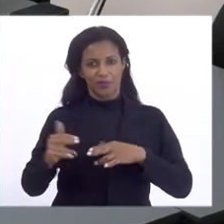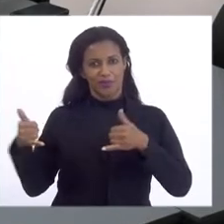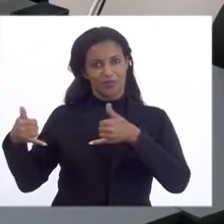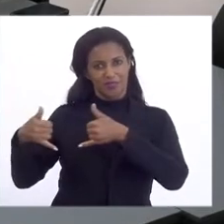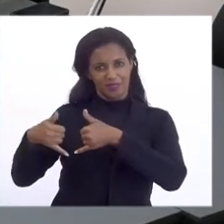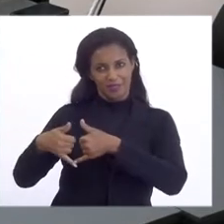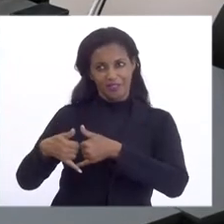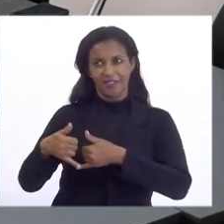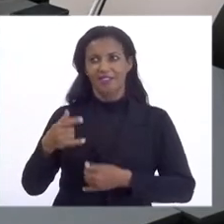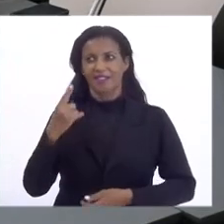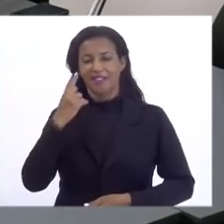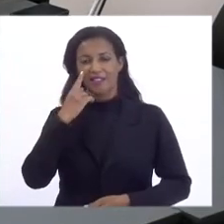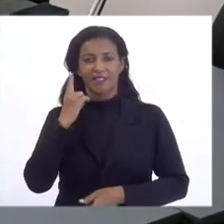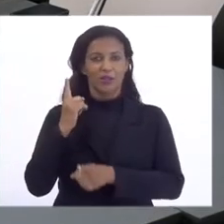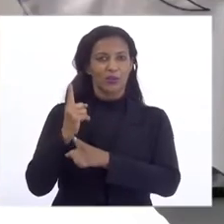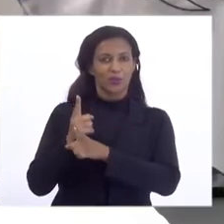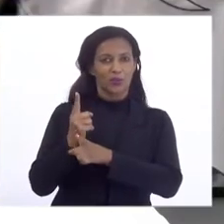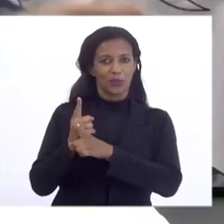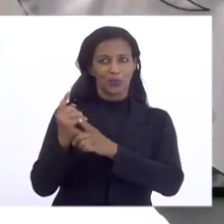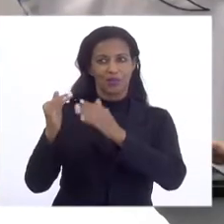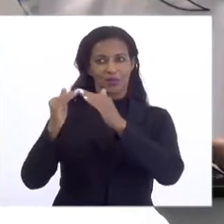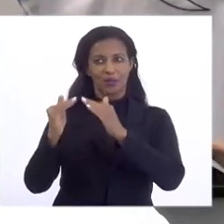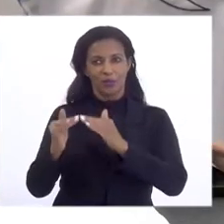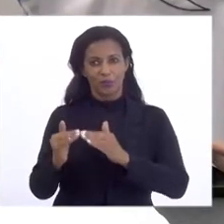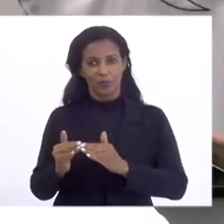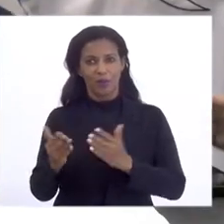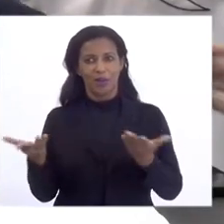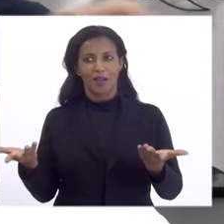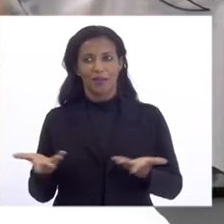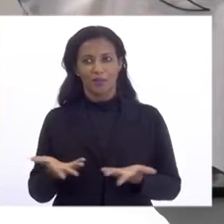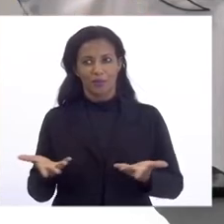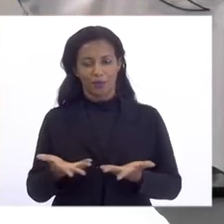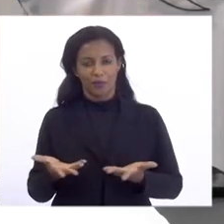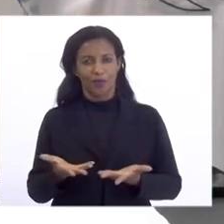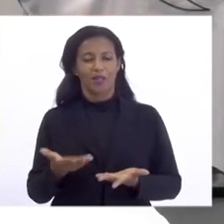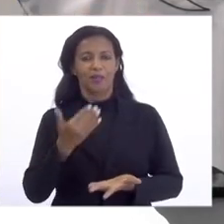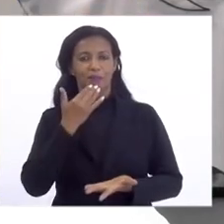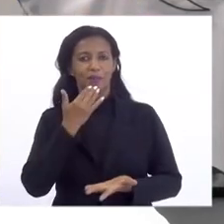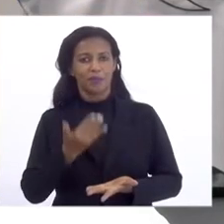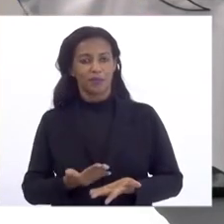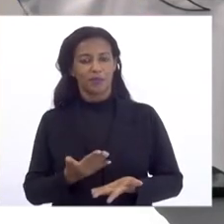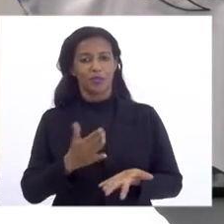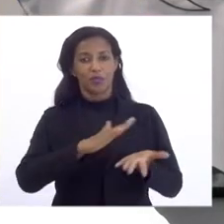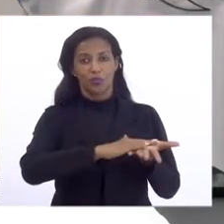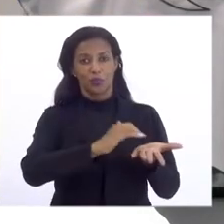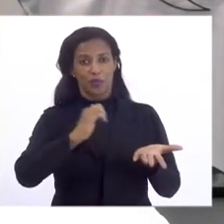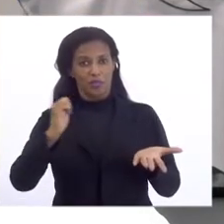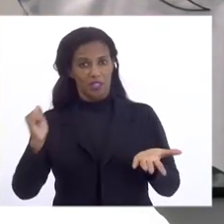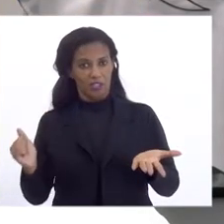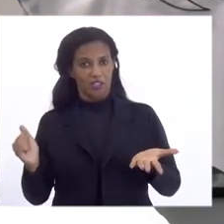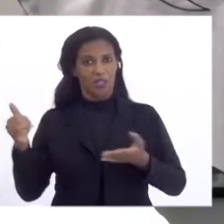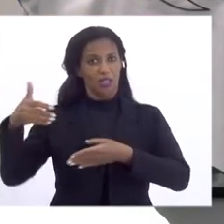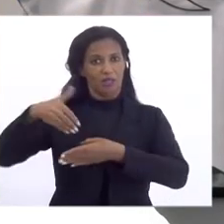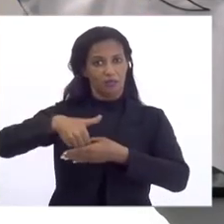vamos tentar achar um acordo. Ele pediu agora que o projeto saia de pauta na hora da votação e